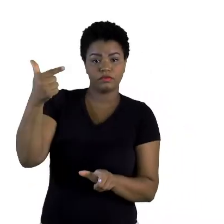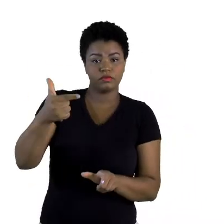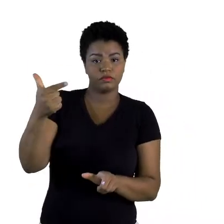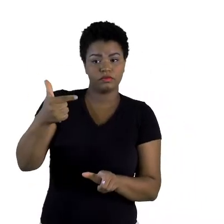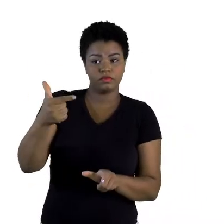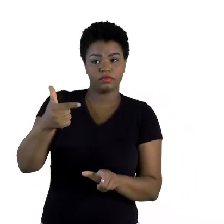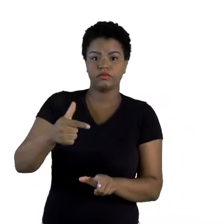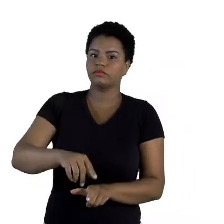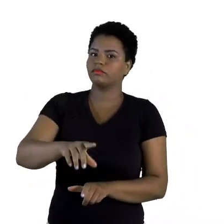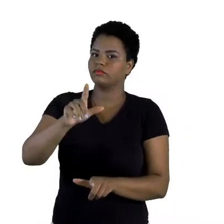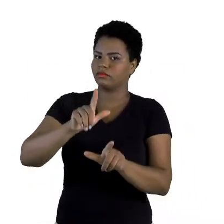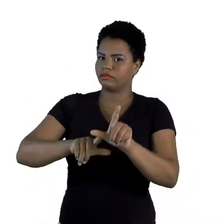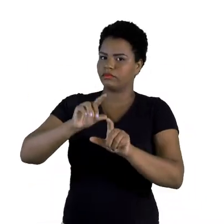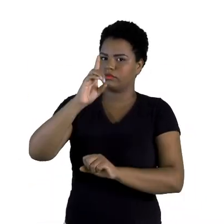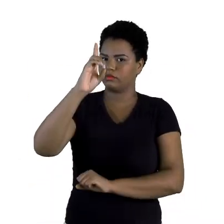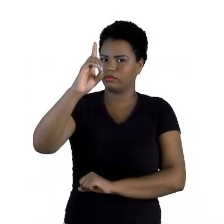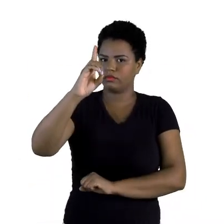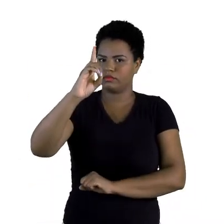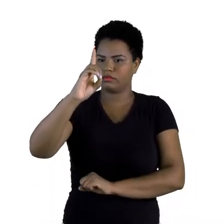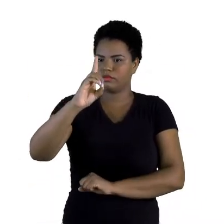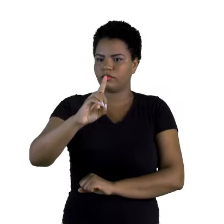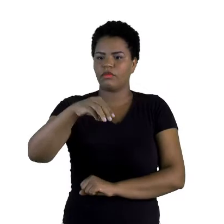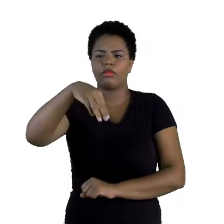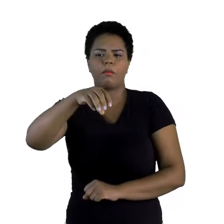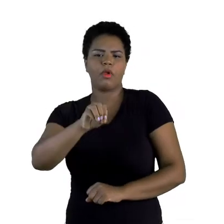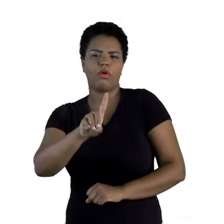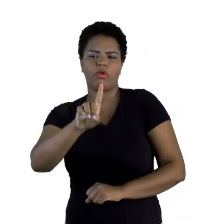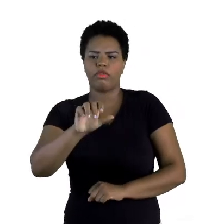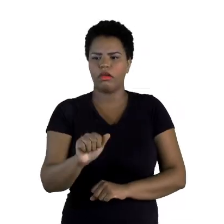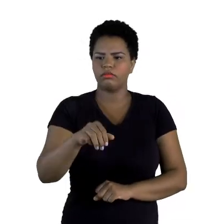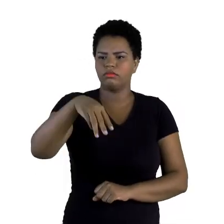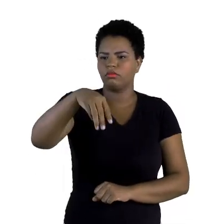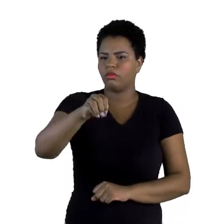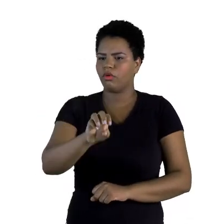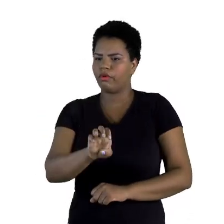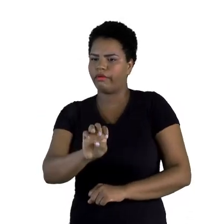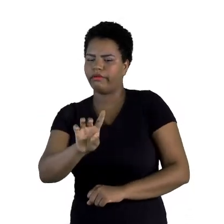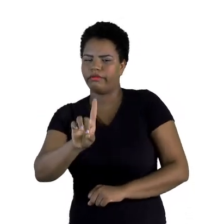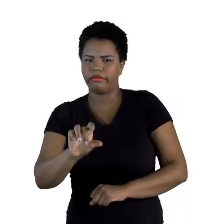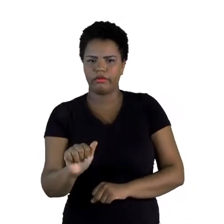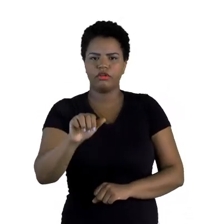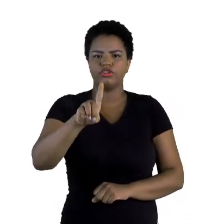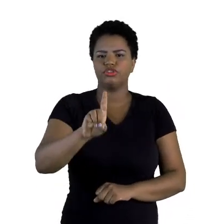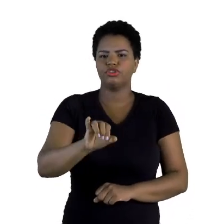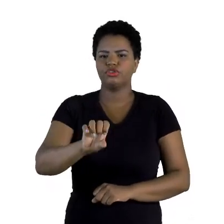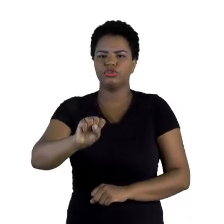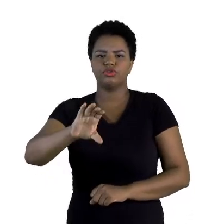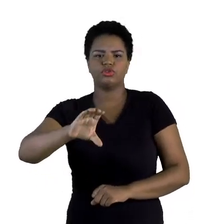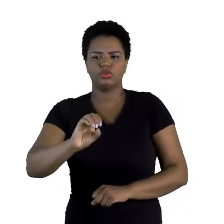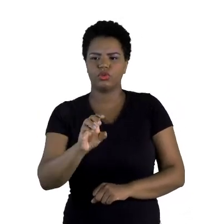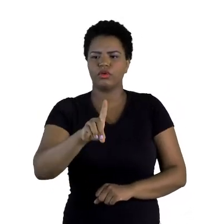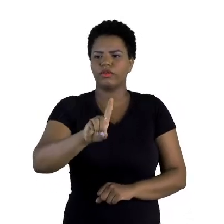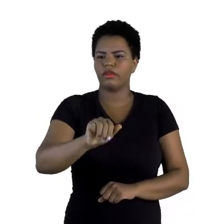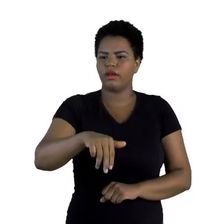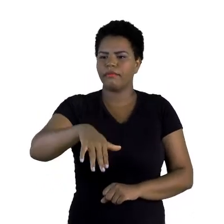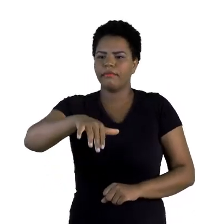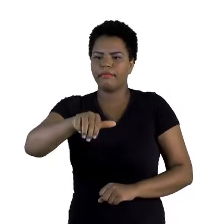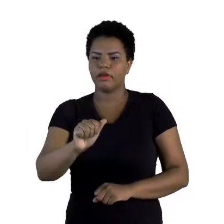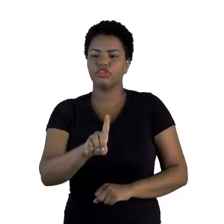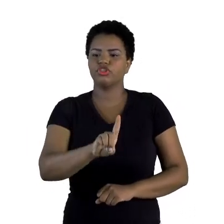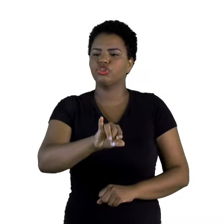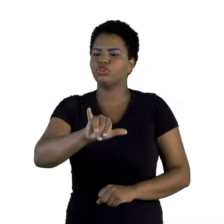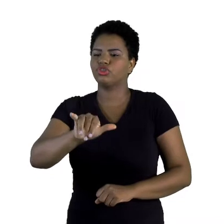letra D. Moda, moeda, disco, dama,